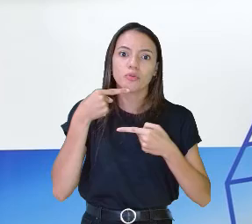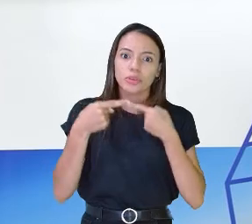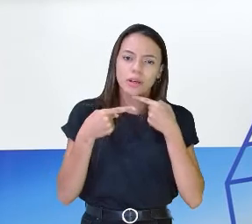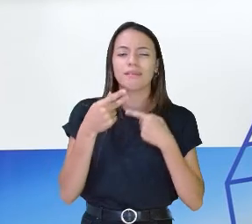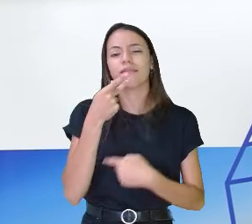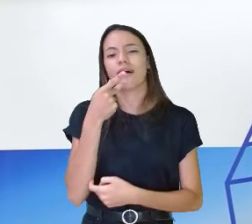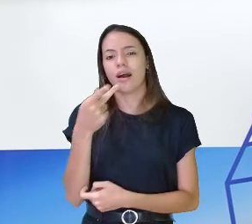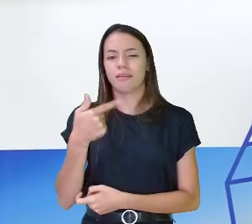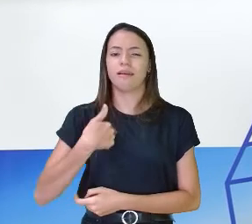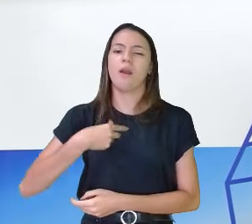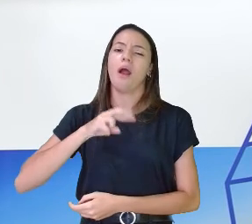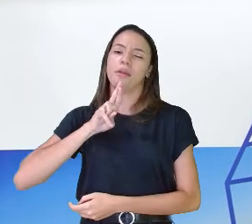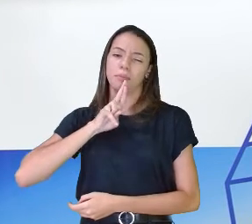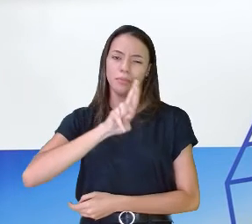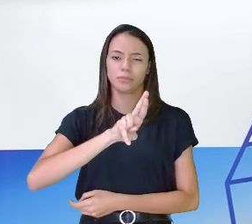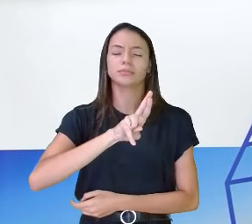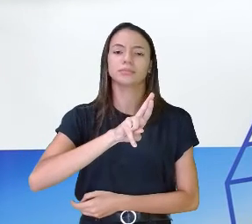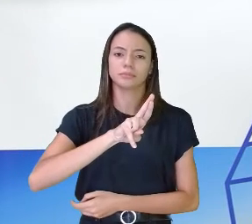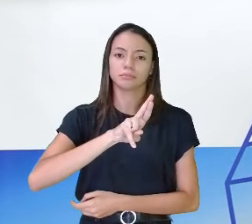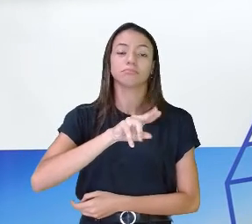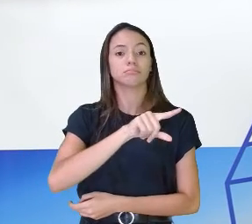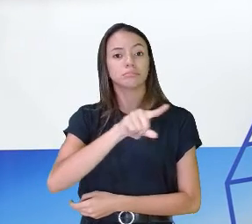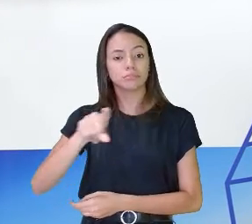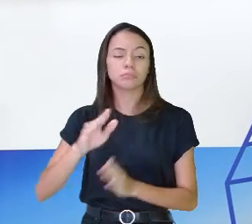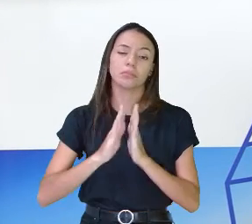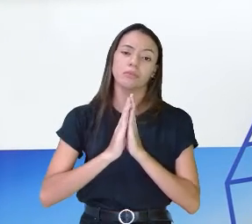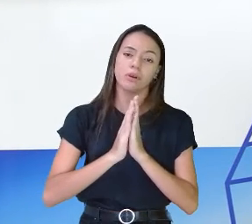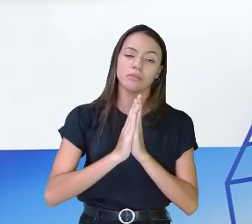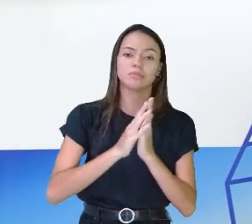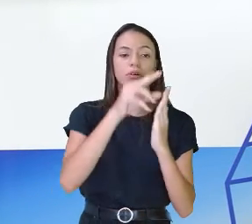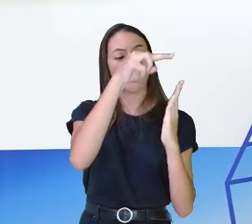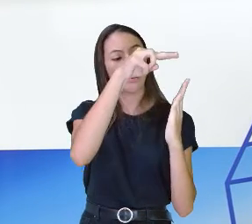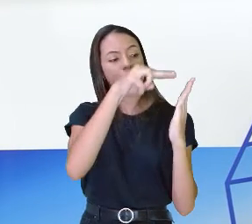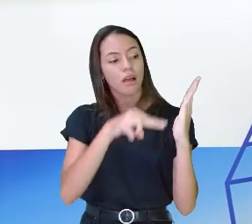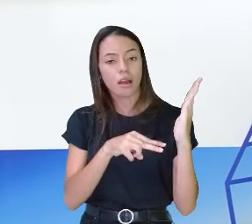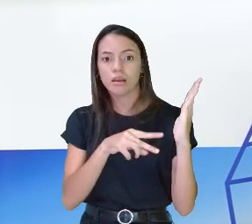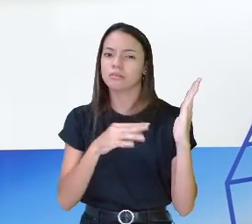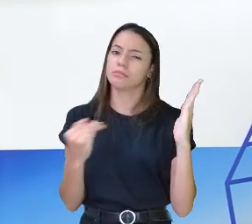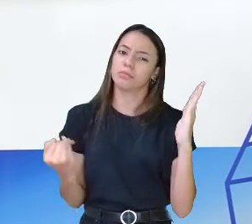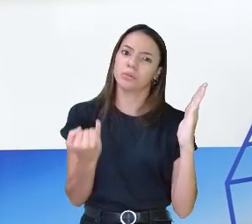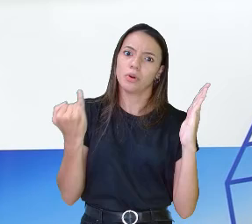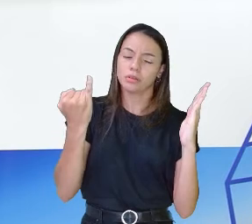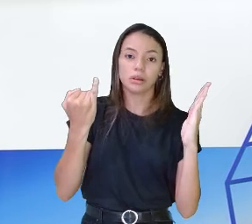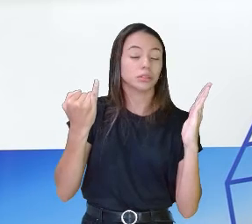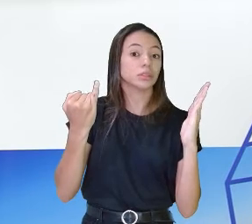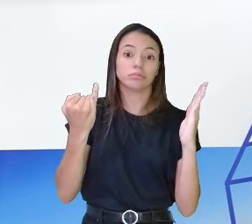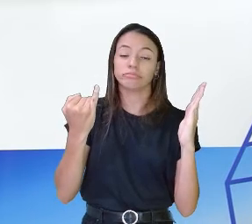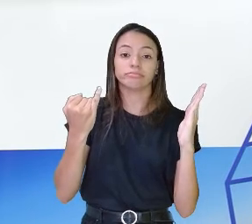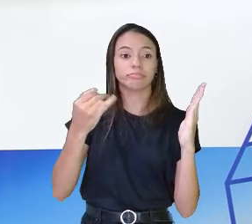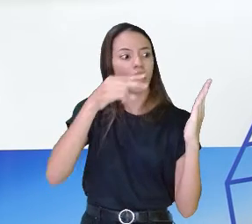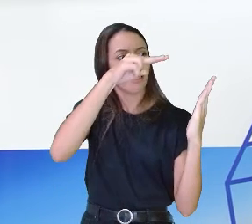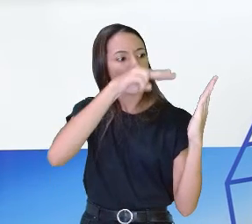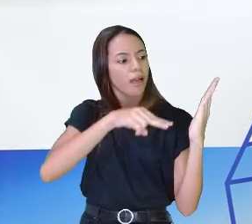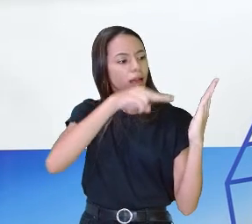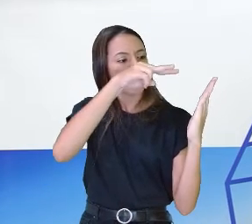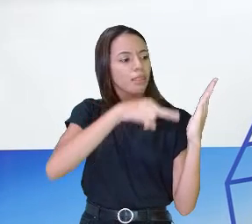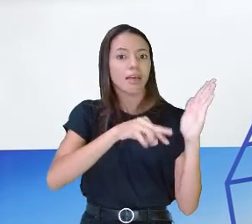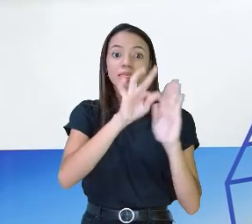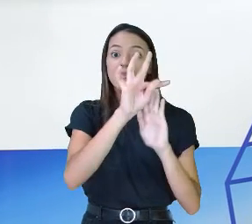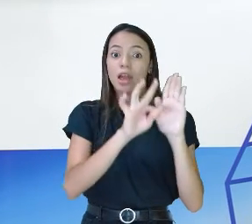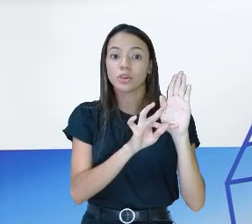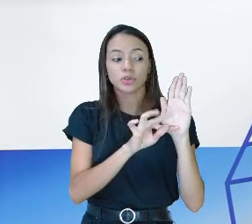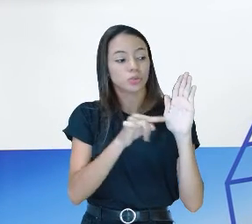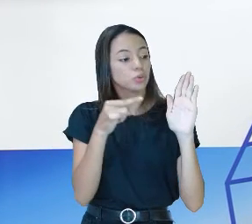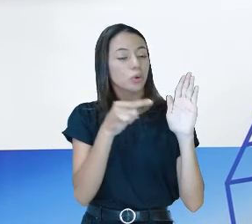respondo. E aí, leiam mais, assim, quanto mais a gente vai lendo e vai consumindo alguns textos, a gente